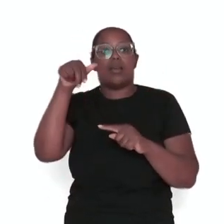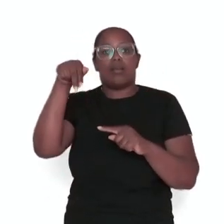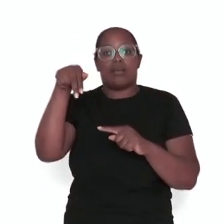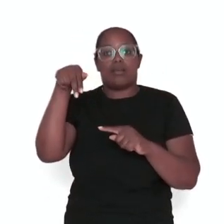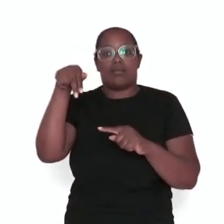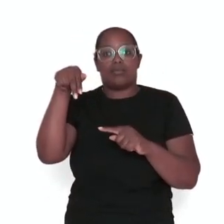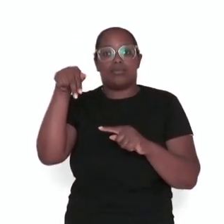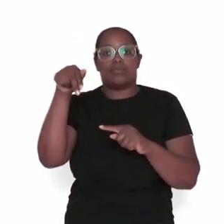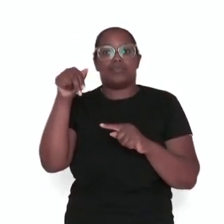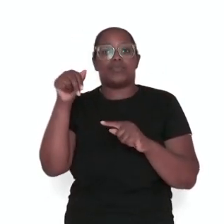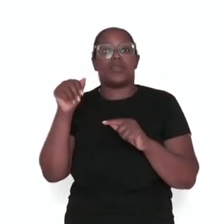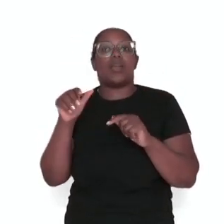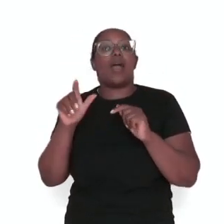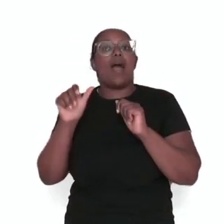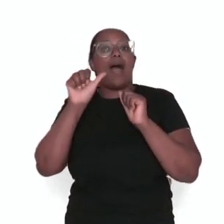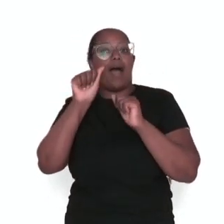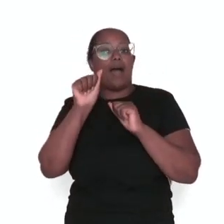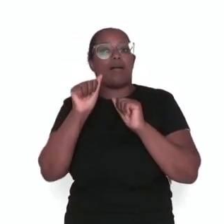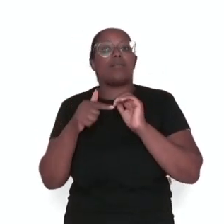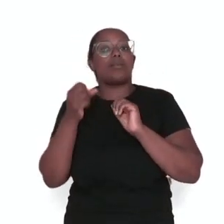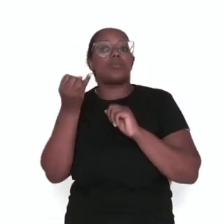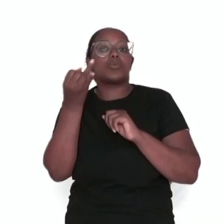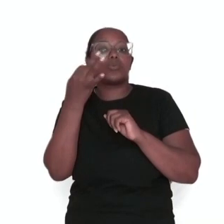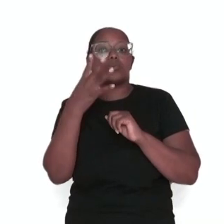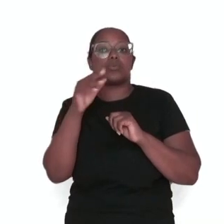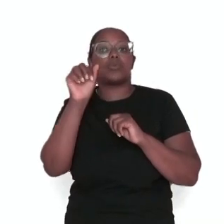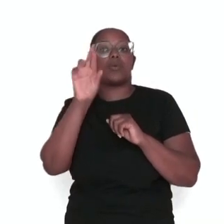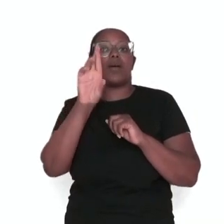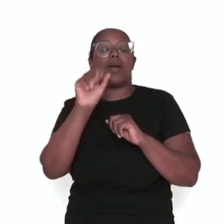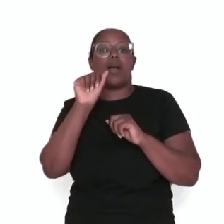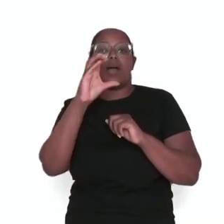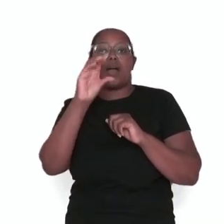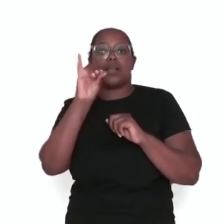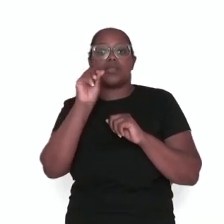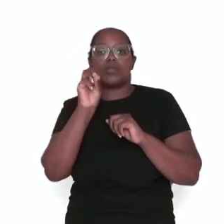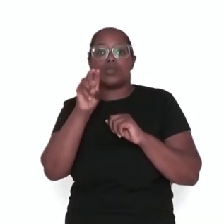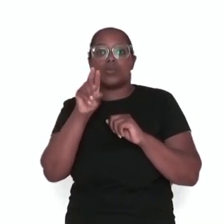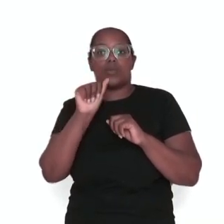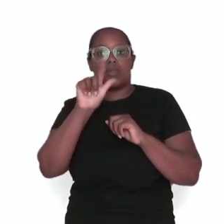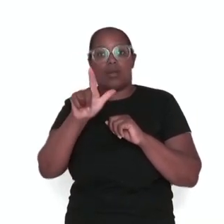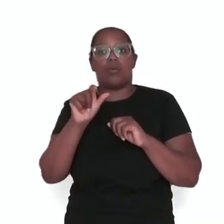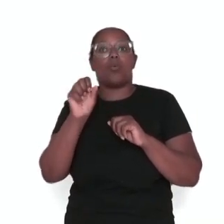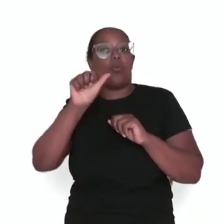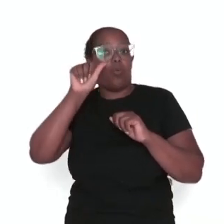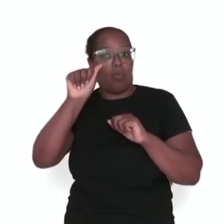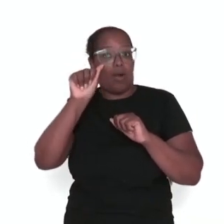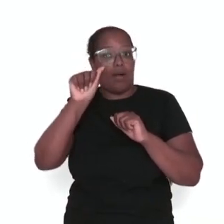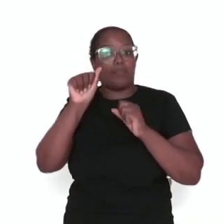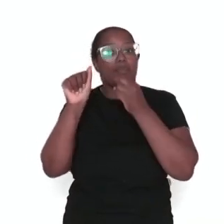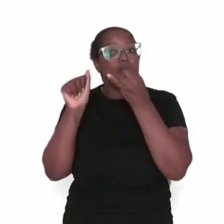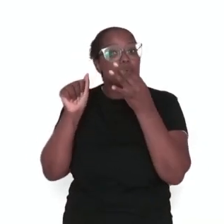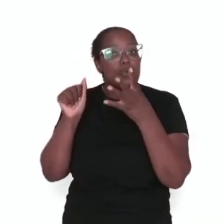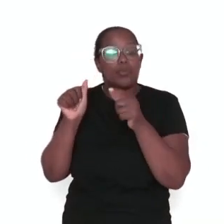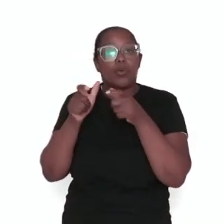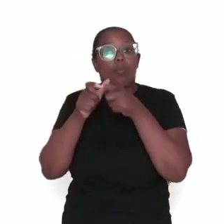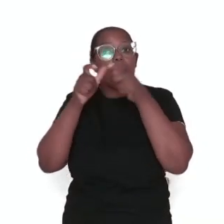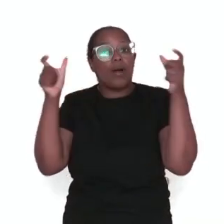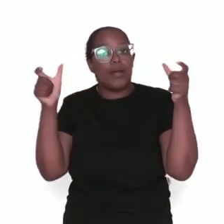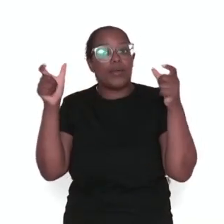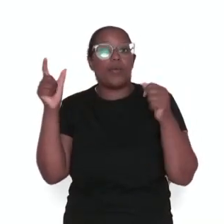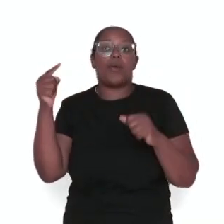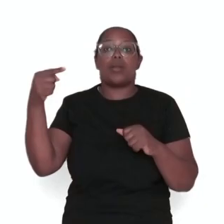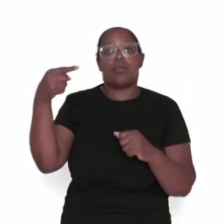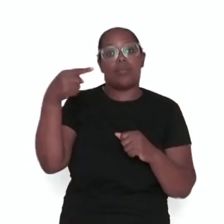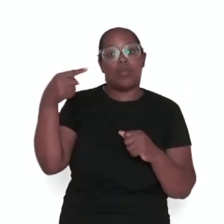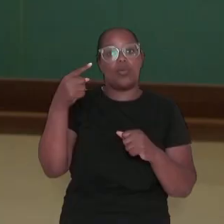que A é um número racional, esse A deve ser maior ou igual a 1 e menor